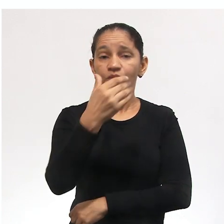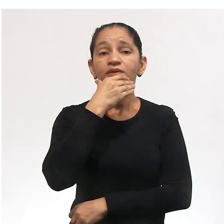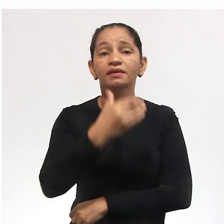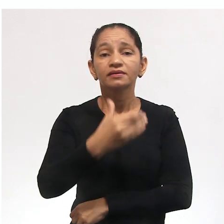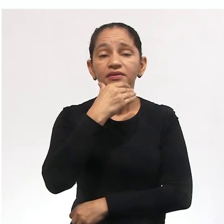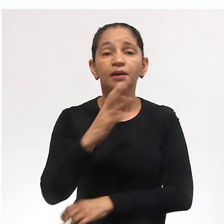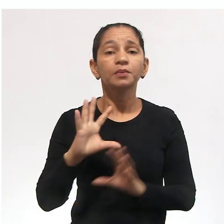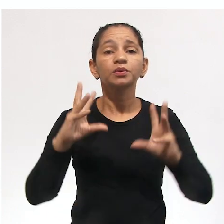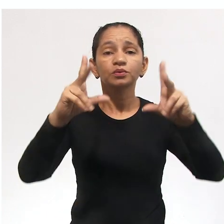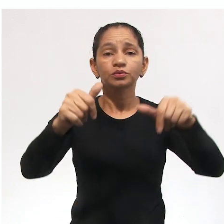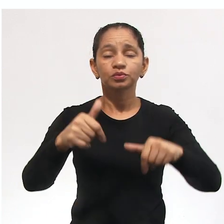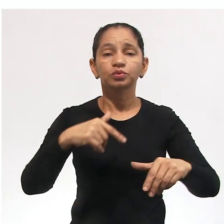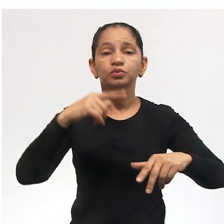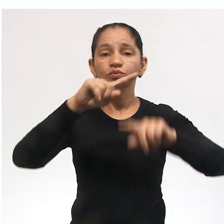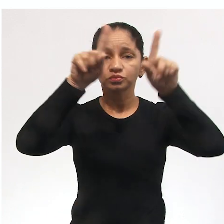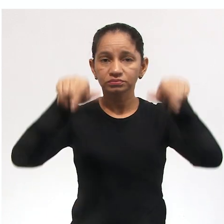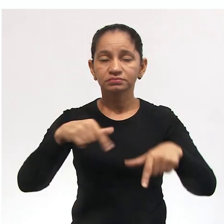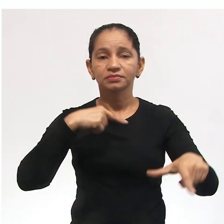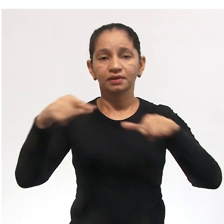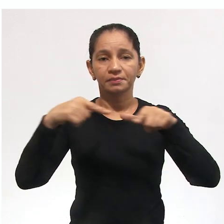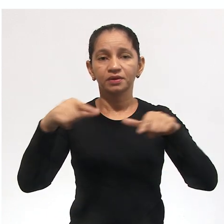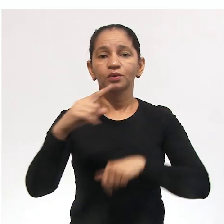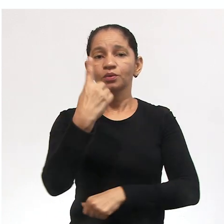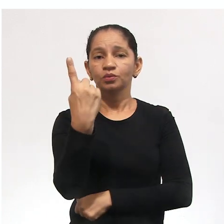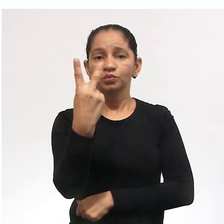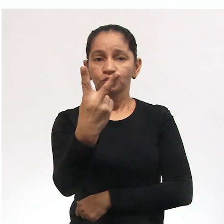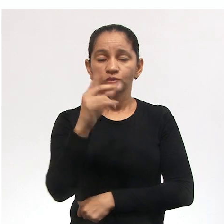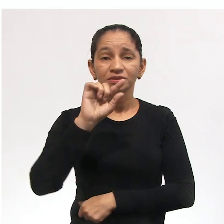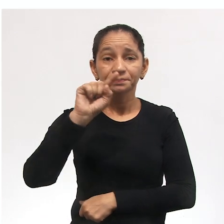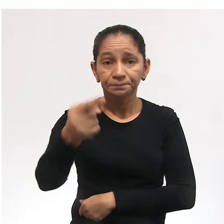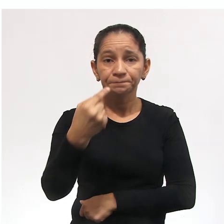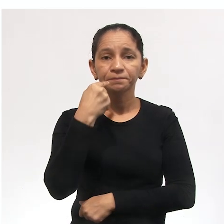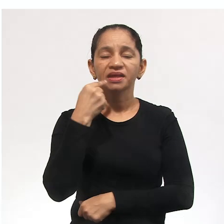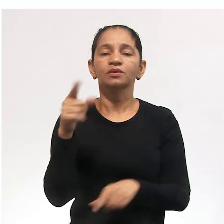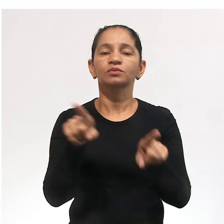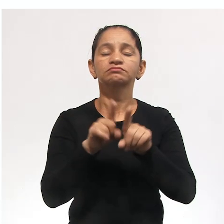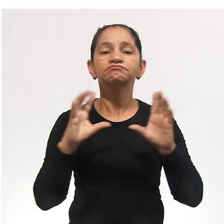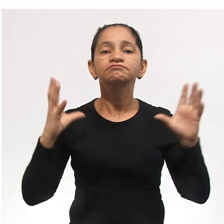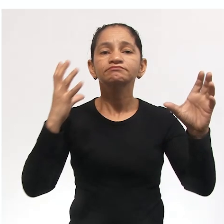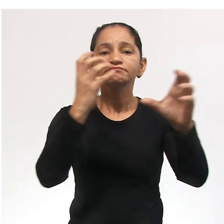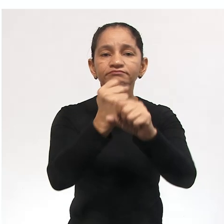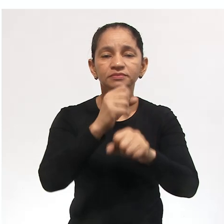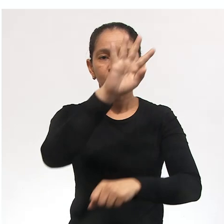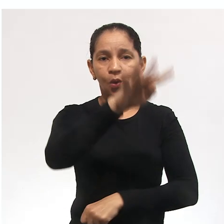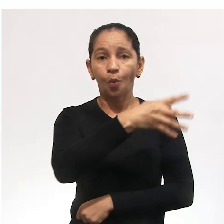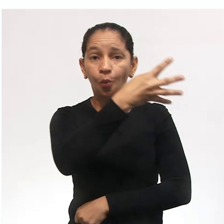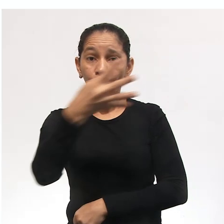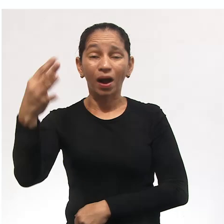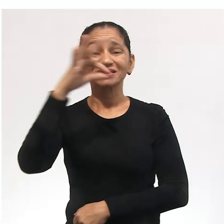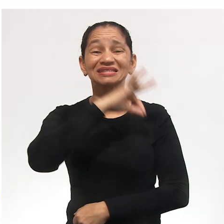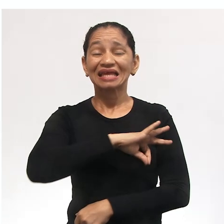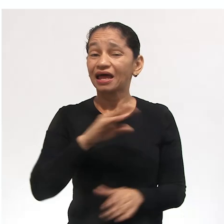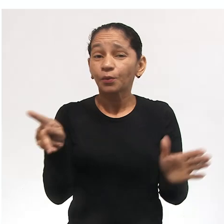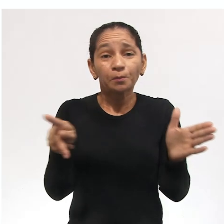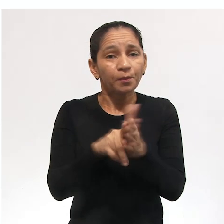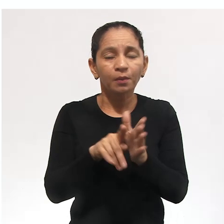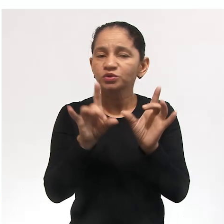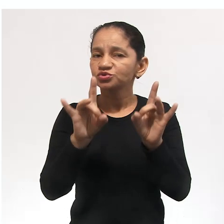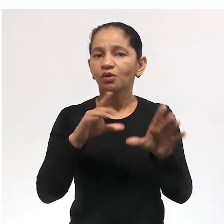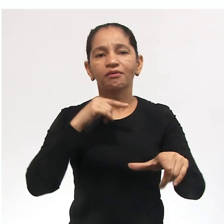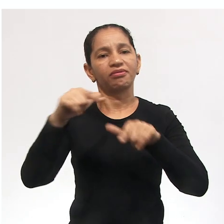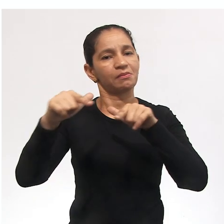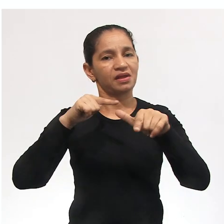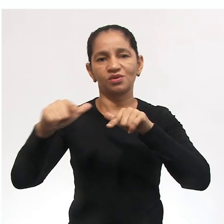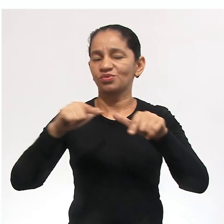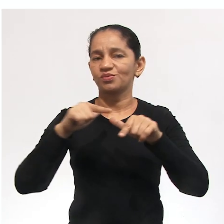funcionários salários no valor de 12 mil, referente ao mês de dezembro. Então, a gente tem uma outra despesa agora com salários. E, como a gente falou bem,